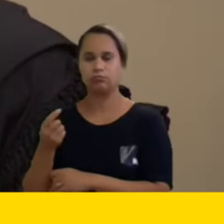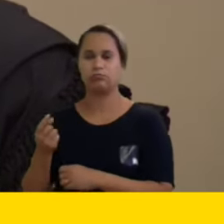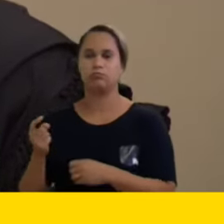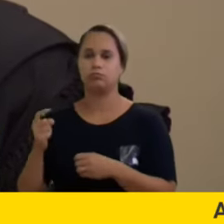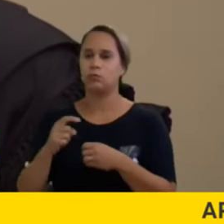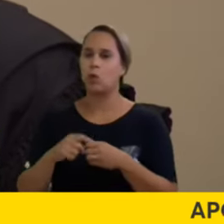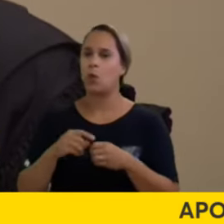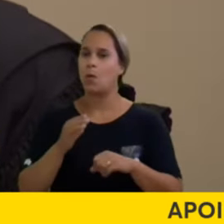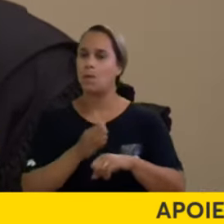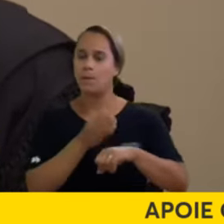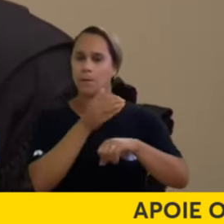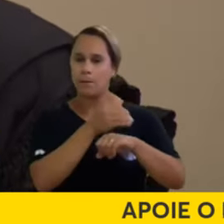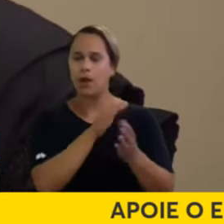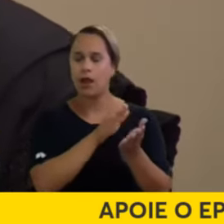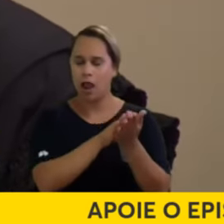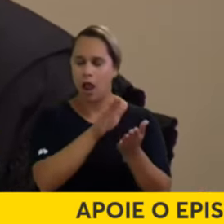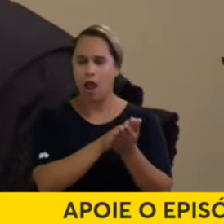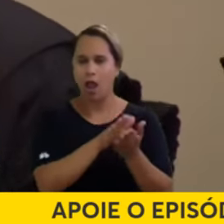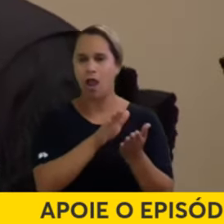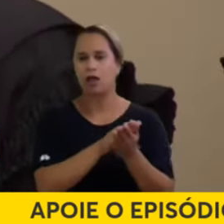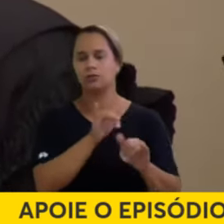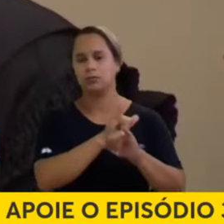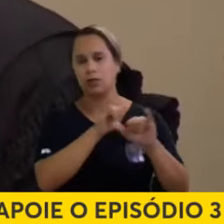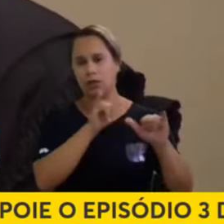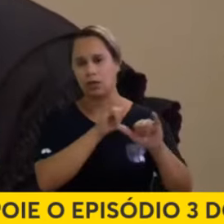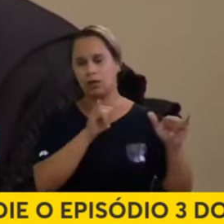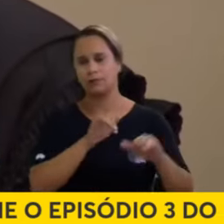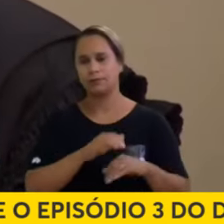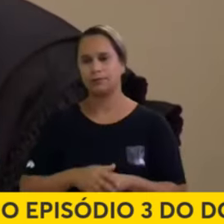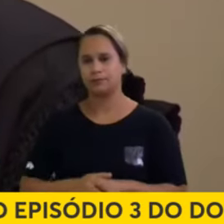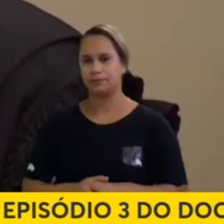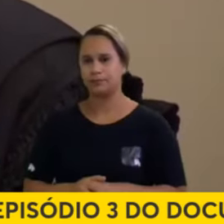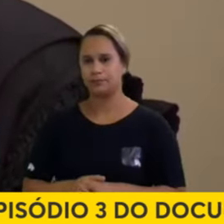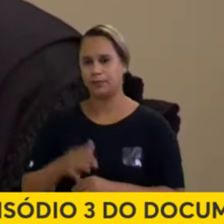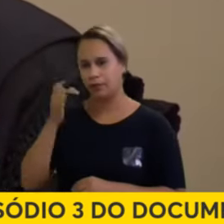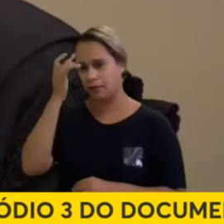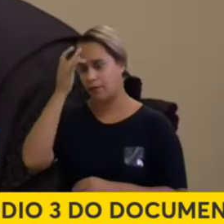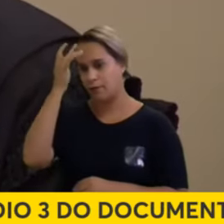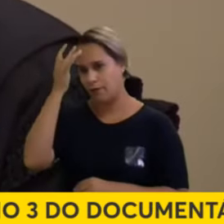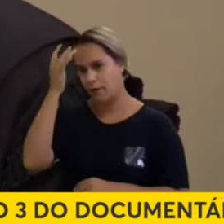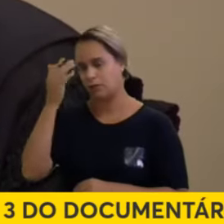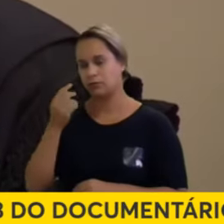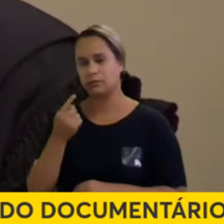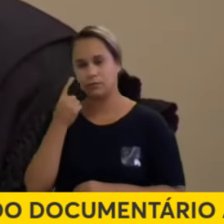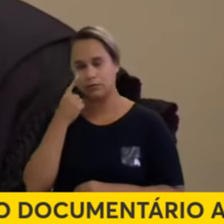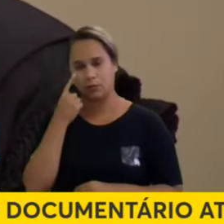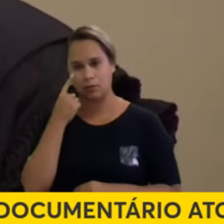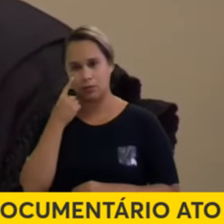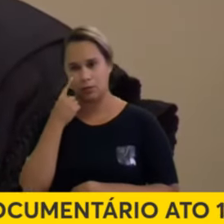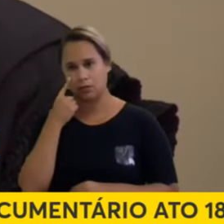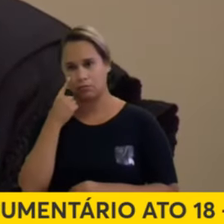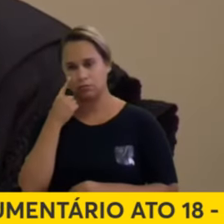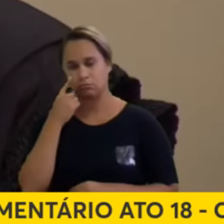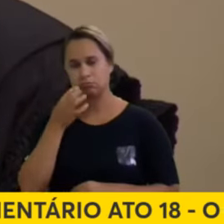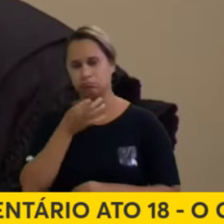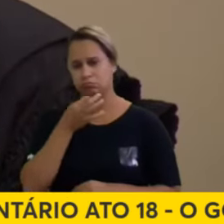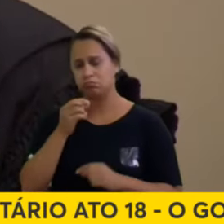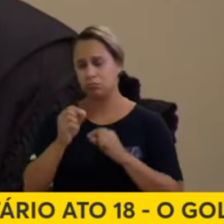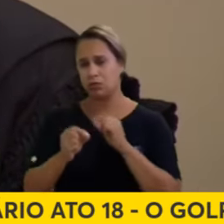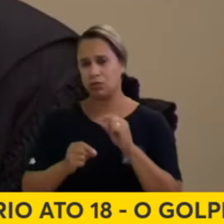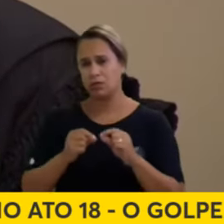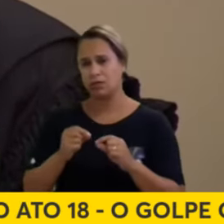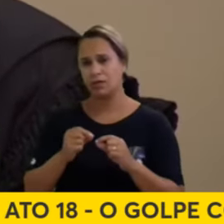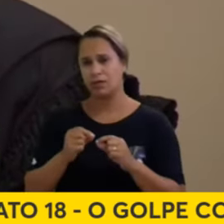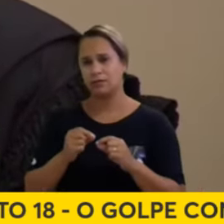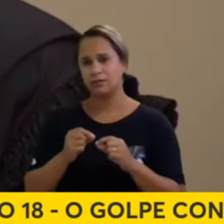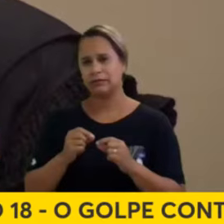investigados conforme apresentado ao longo desse voto senhor presidente é fácil ver que os autores ao fim e o cabo de todas as delegações lançaram a esmo todo tipo